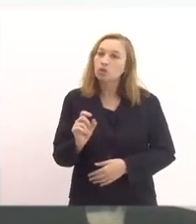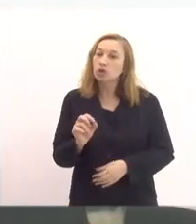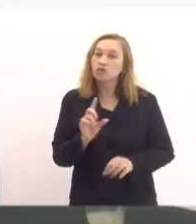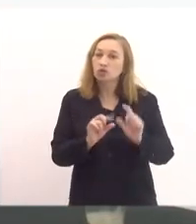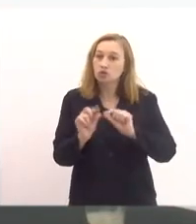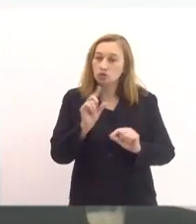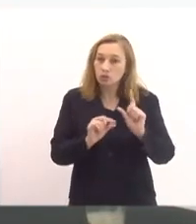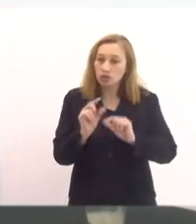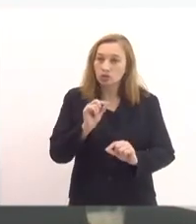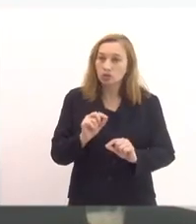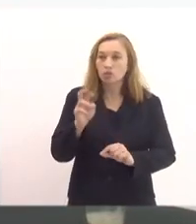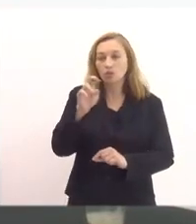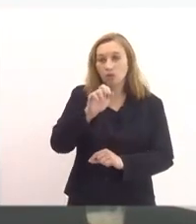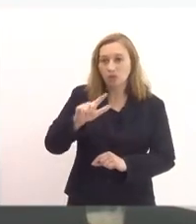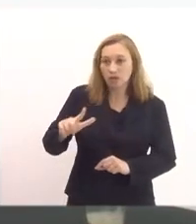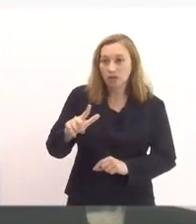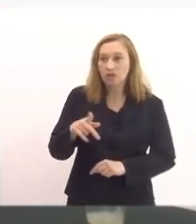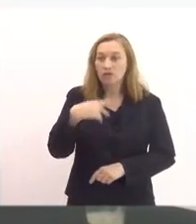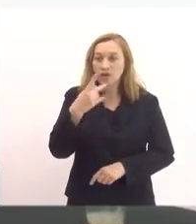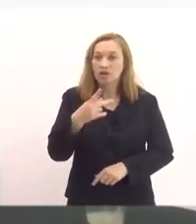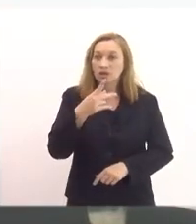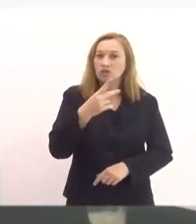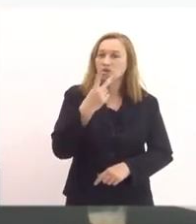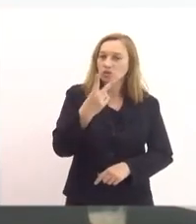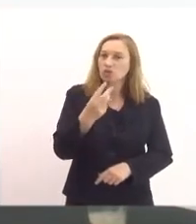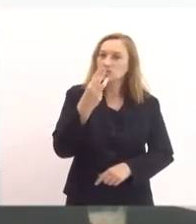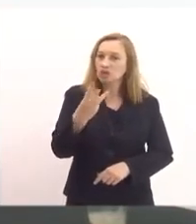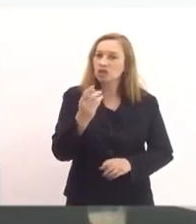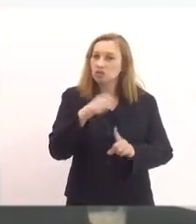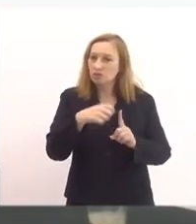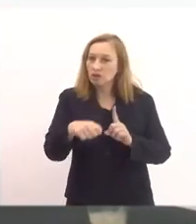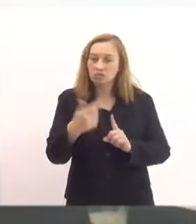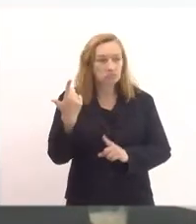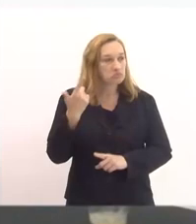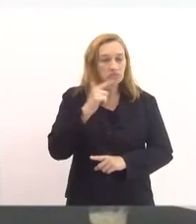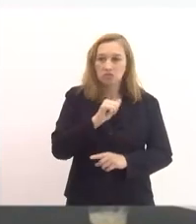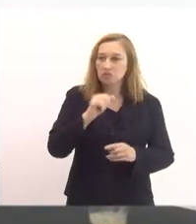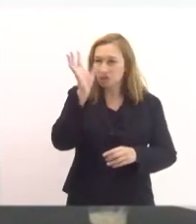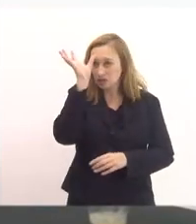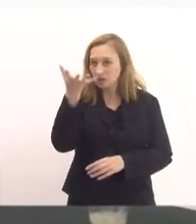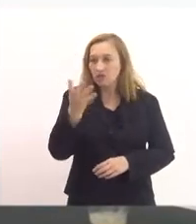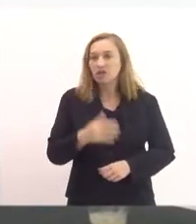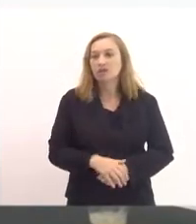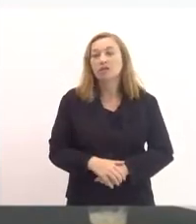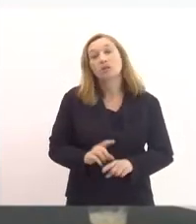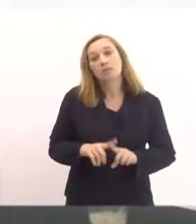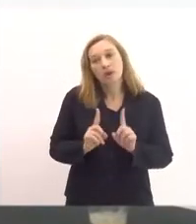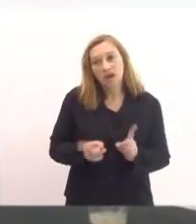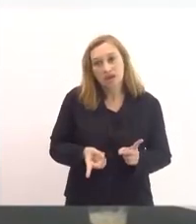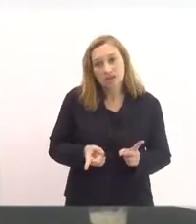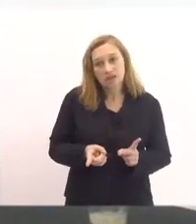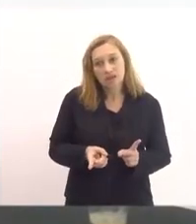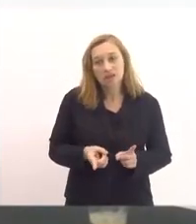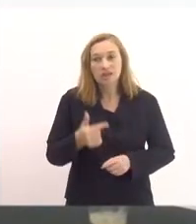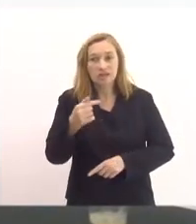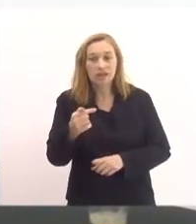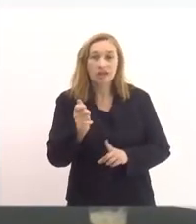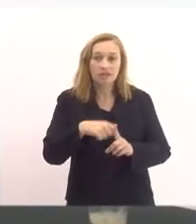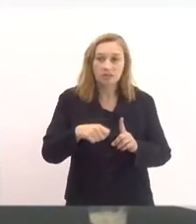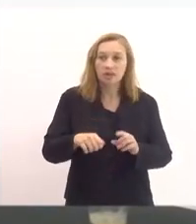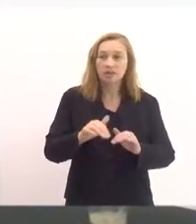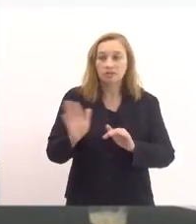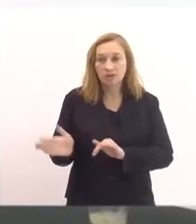decidido, que o coronel, que falou que em 2 em 3 meses não conseguiria resolver uma situação dessa, mas já se passaram 7 meses.